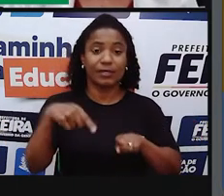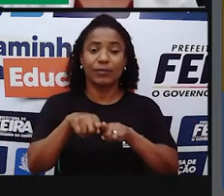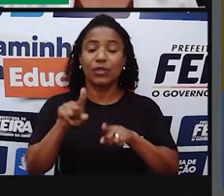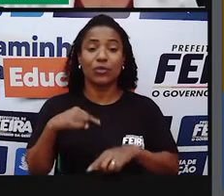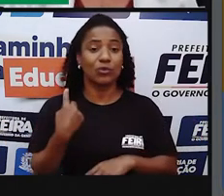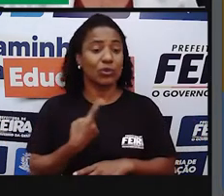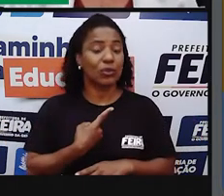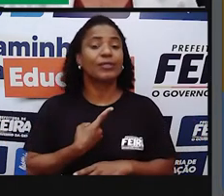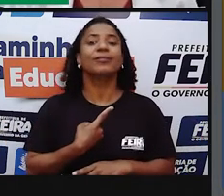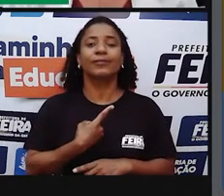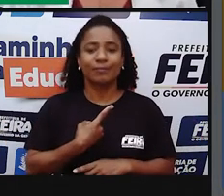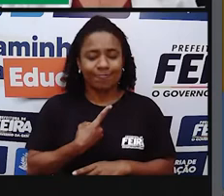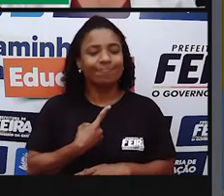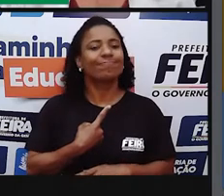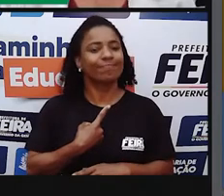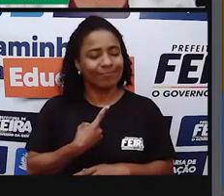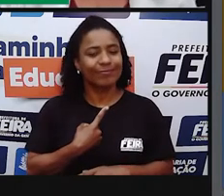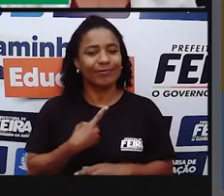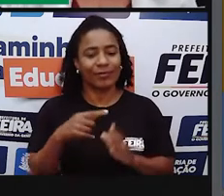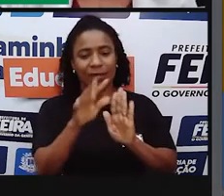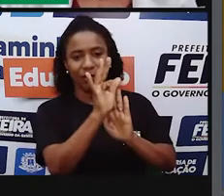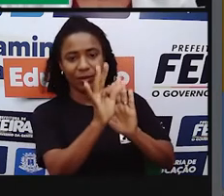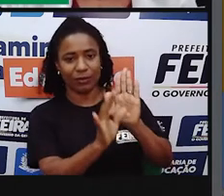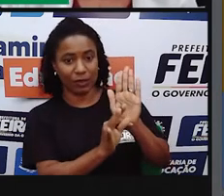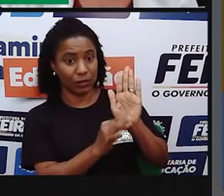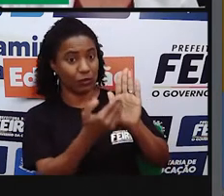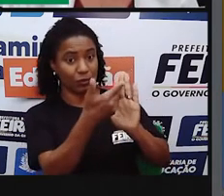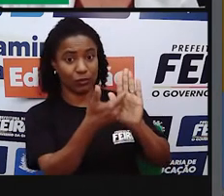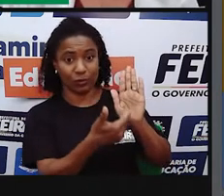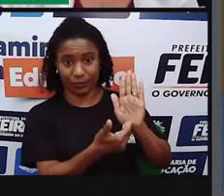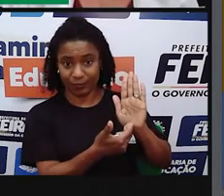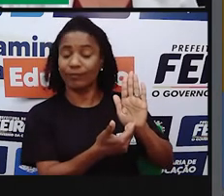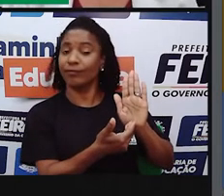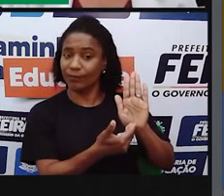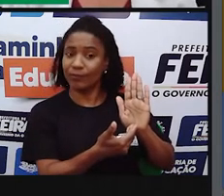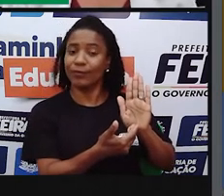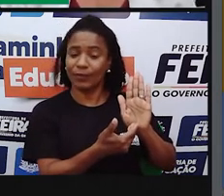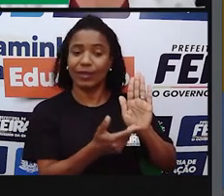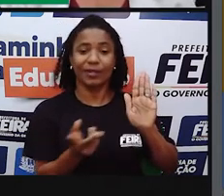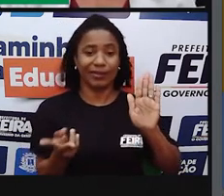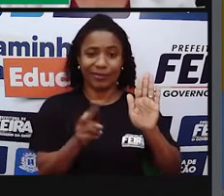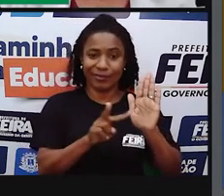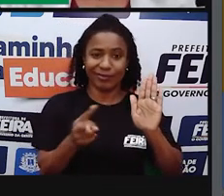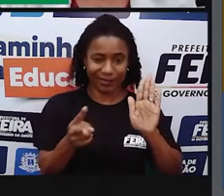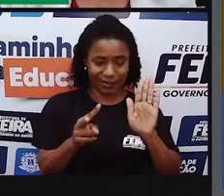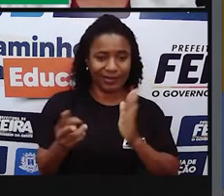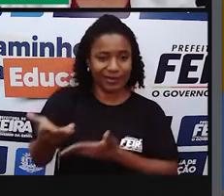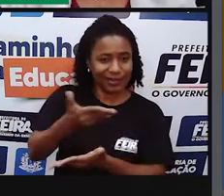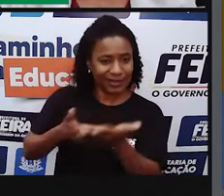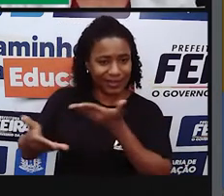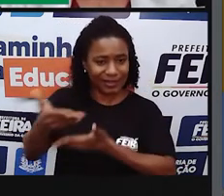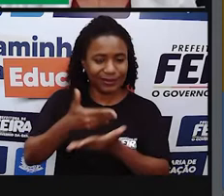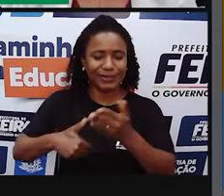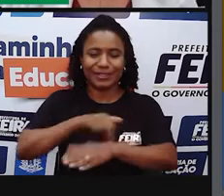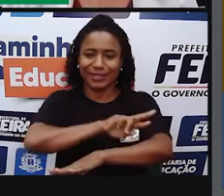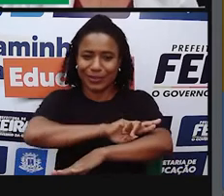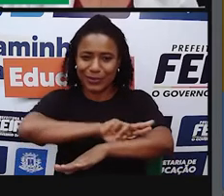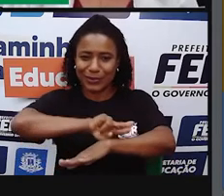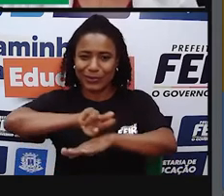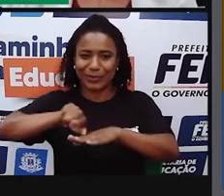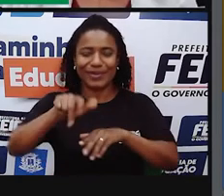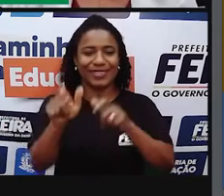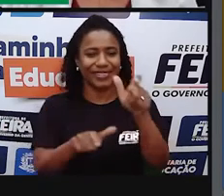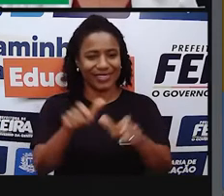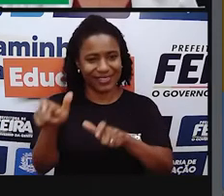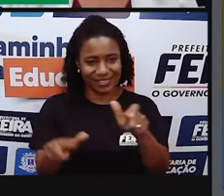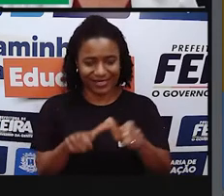global e específica o texto multimodal, que tratam das relações étnico-raciais. E, por